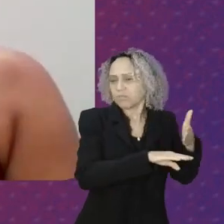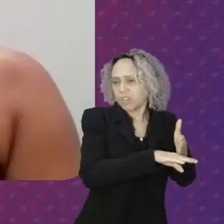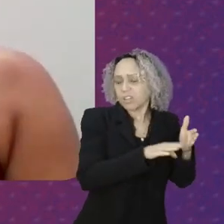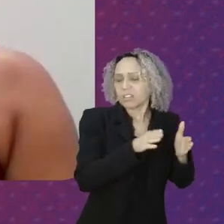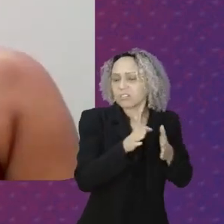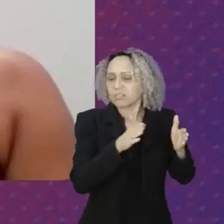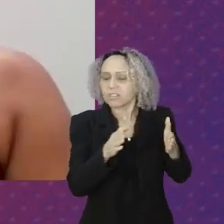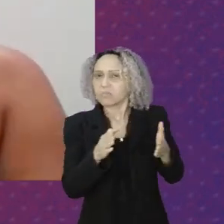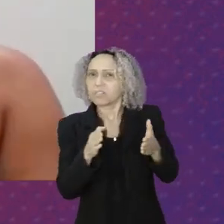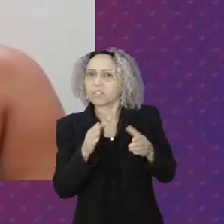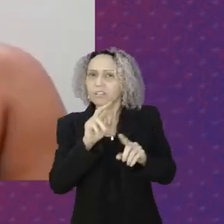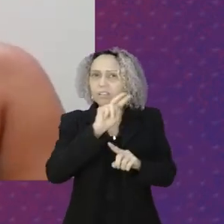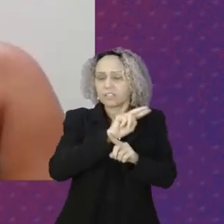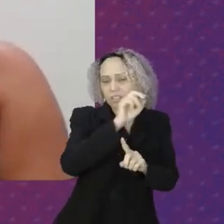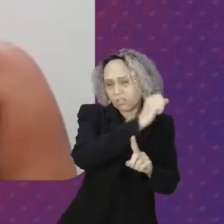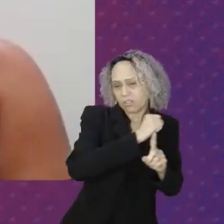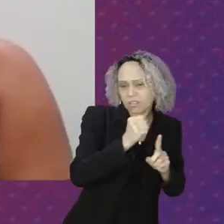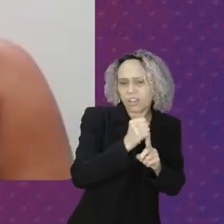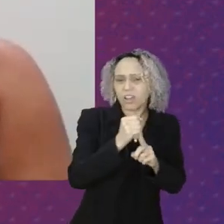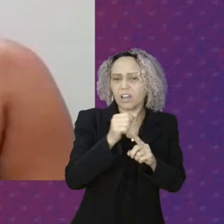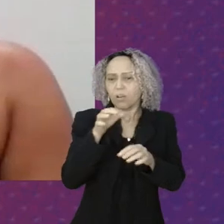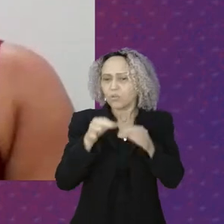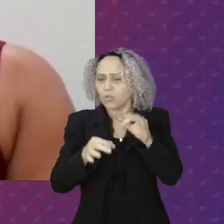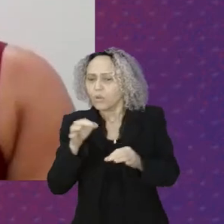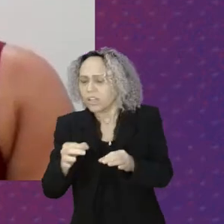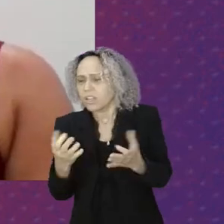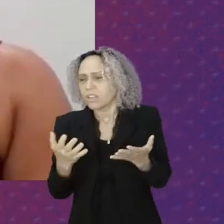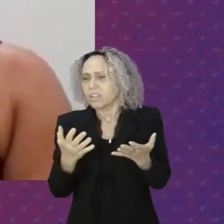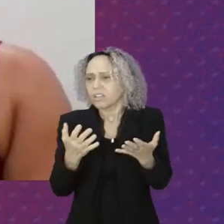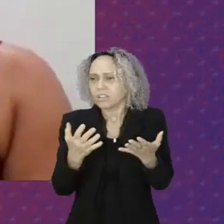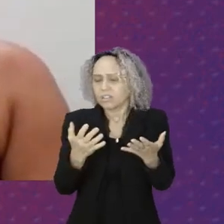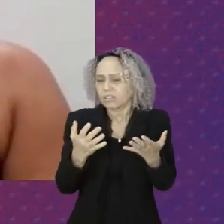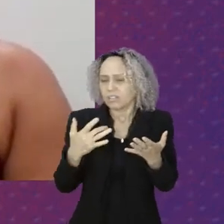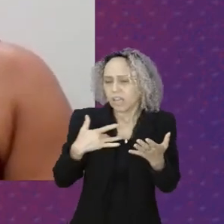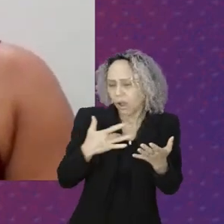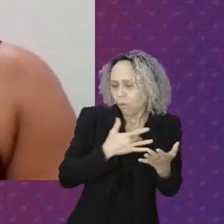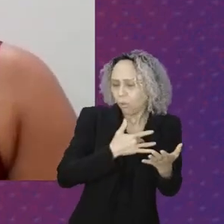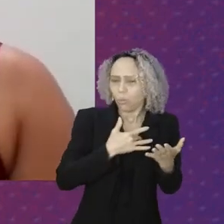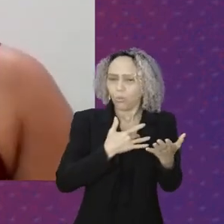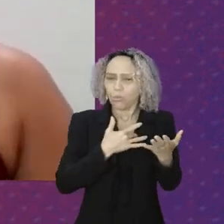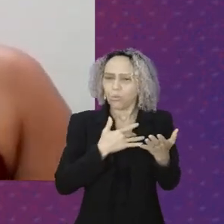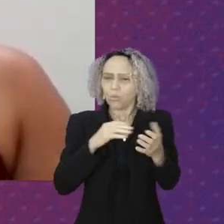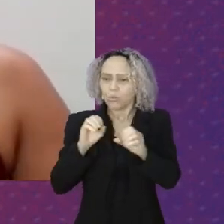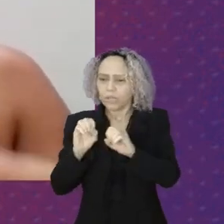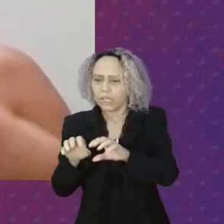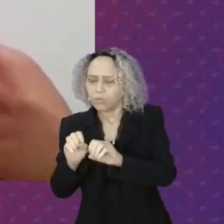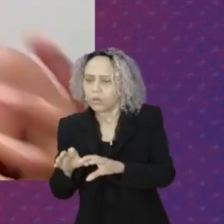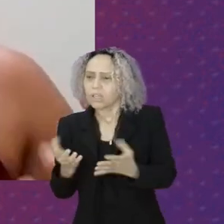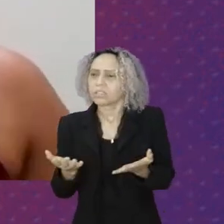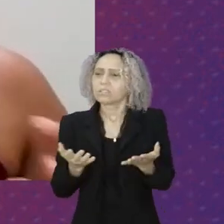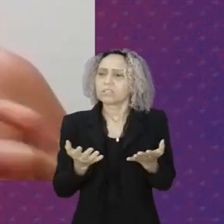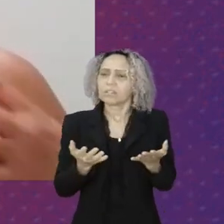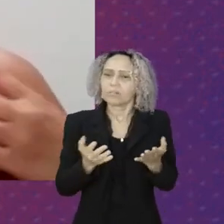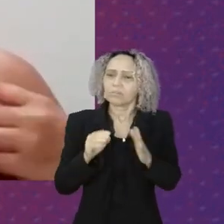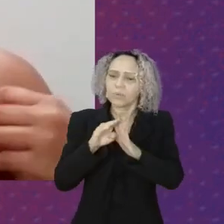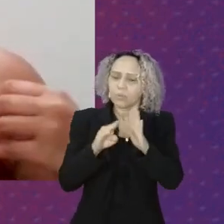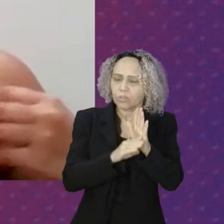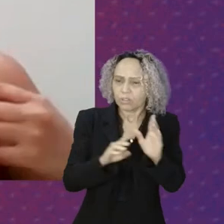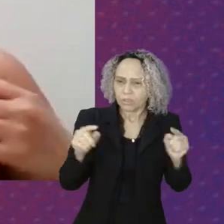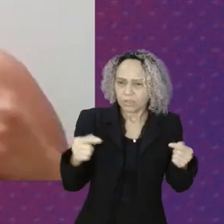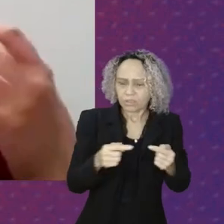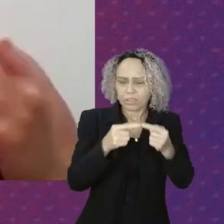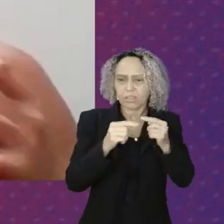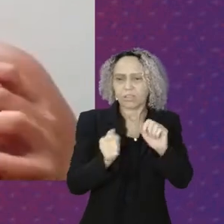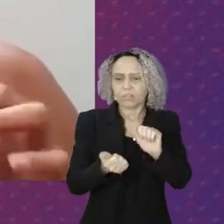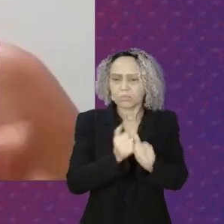se for o caso, assistência jurídica, se for o caso, acesso à saúde, à educação, programas relacionados ao esporte,